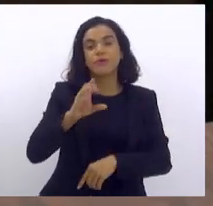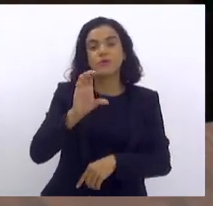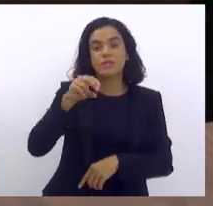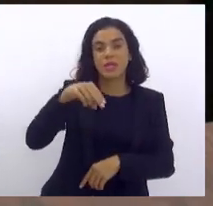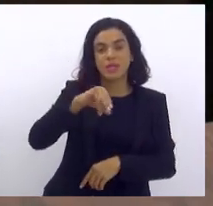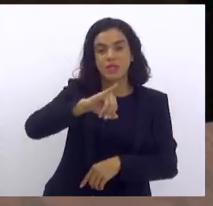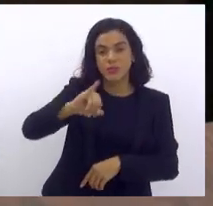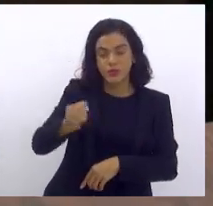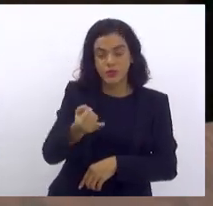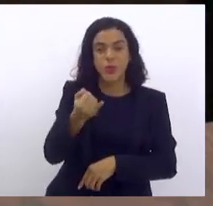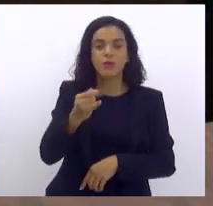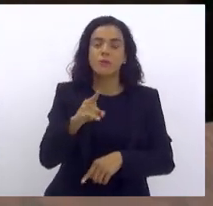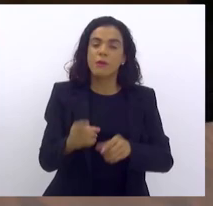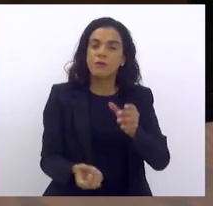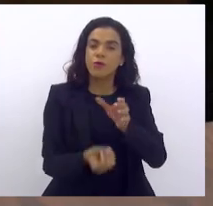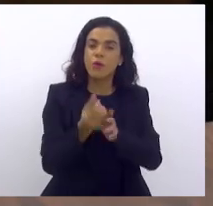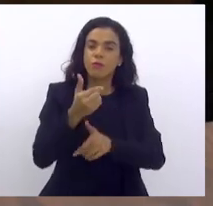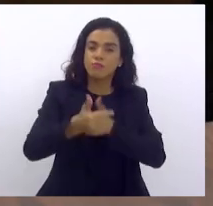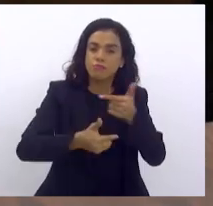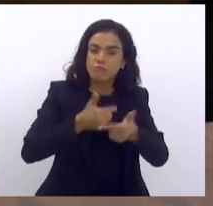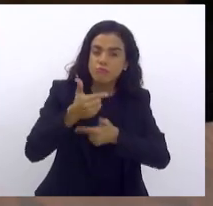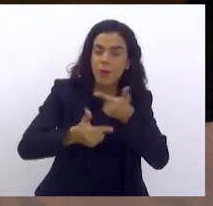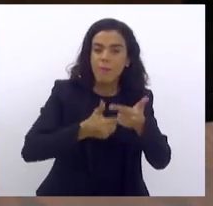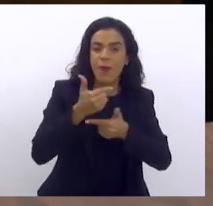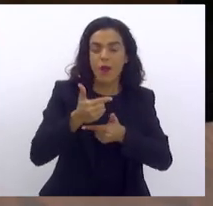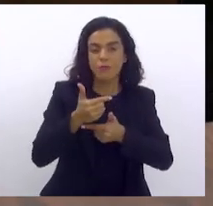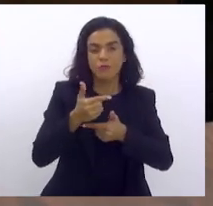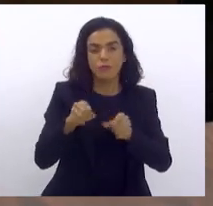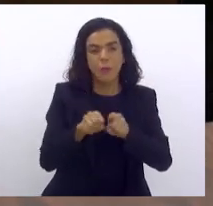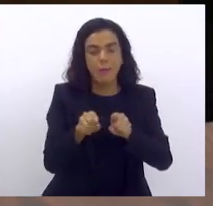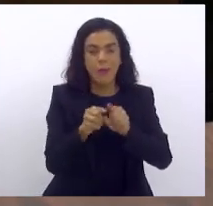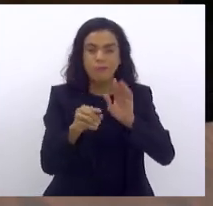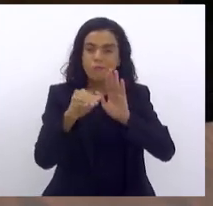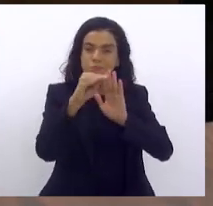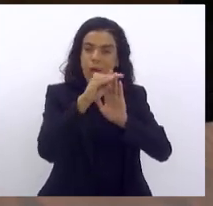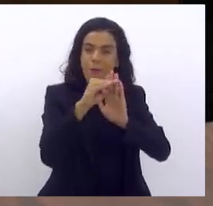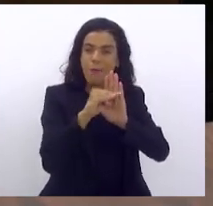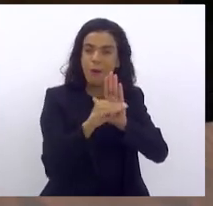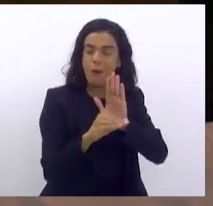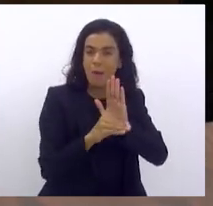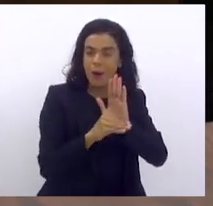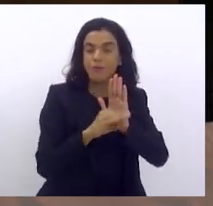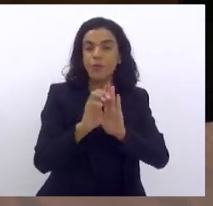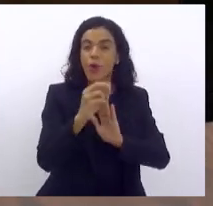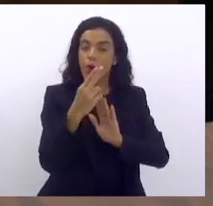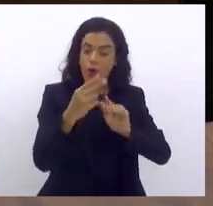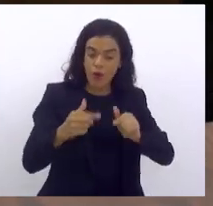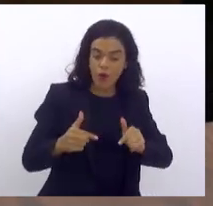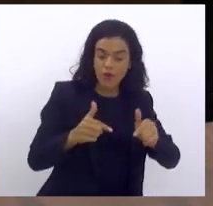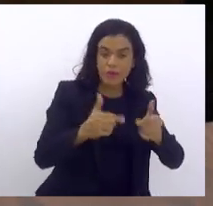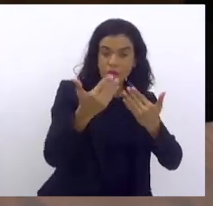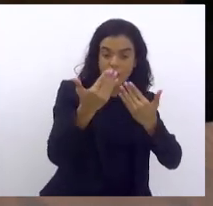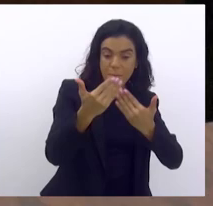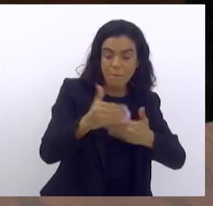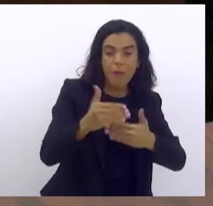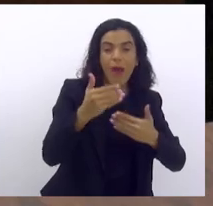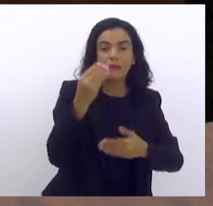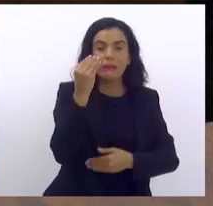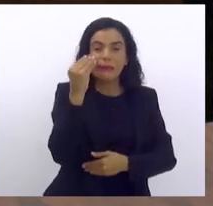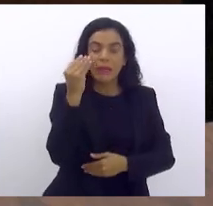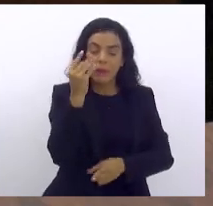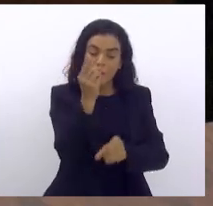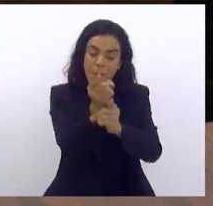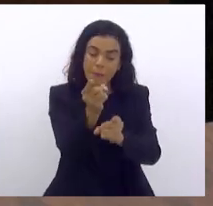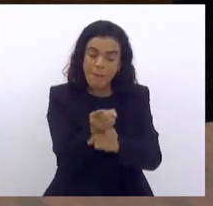de trabalho com o tema, construiu procedimentos, ou seja, ou faz a prova de reconhecimento